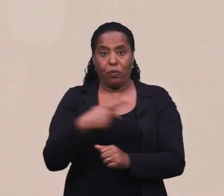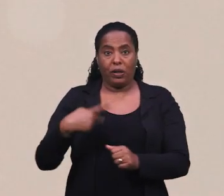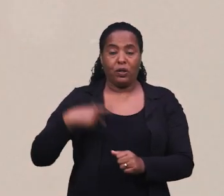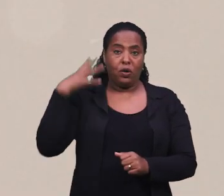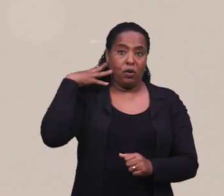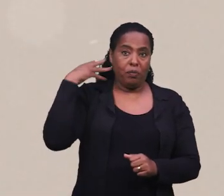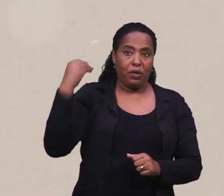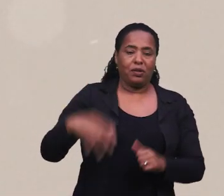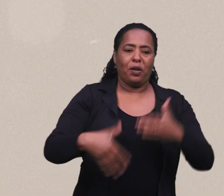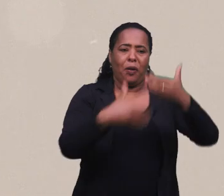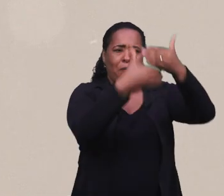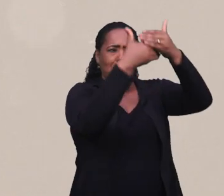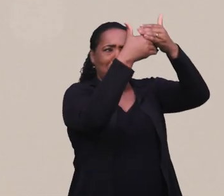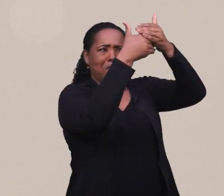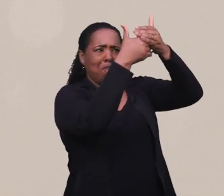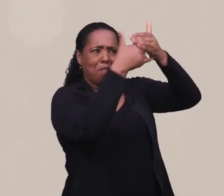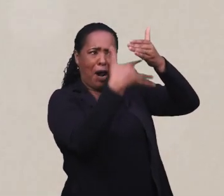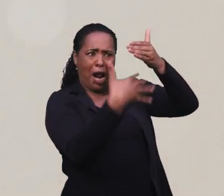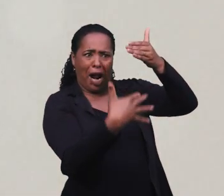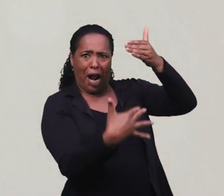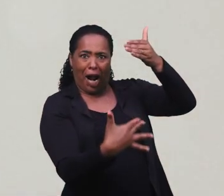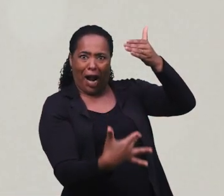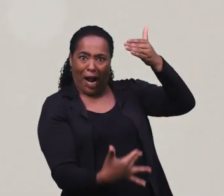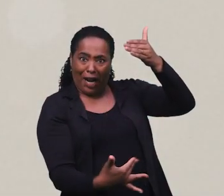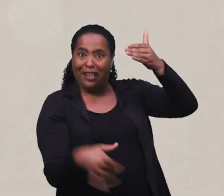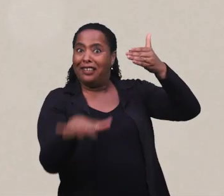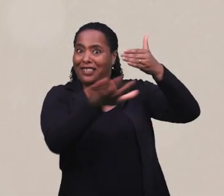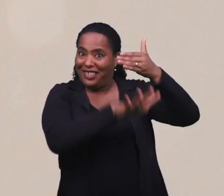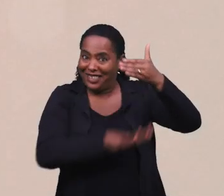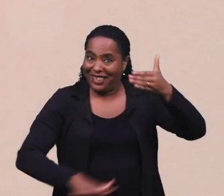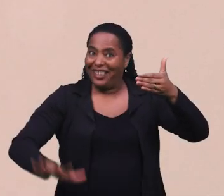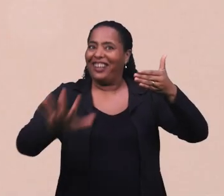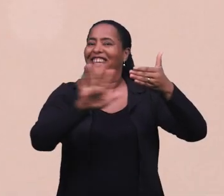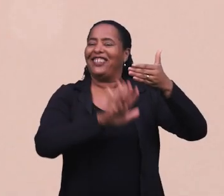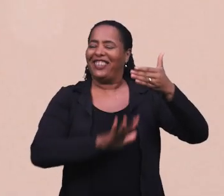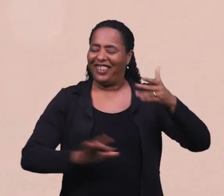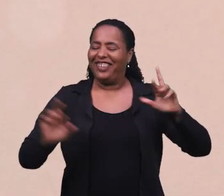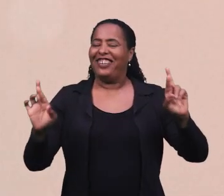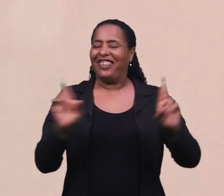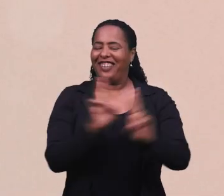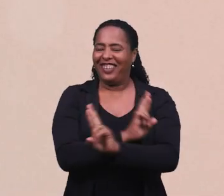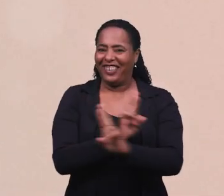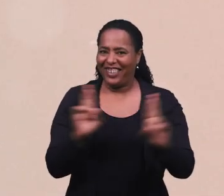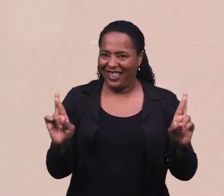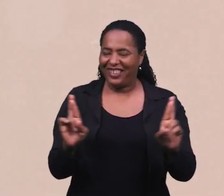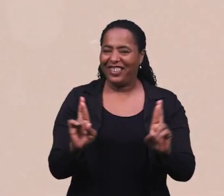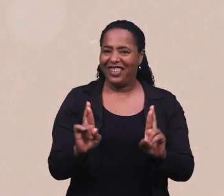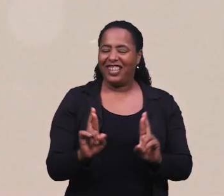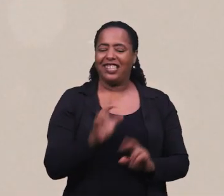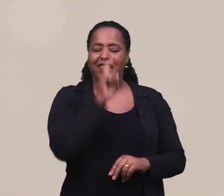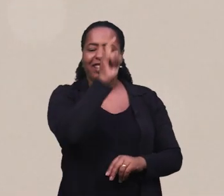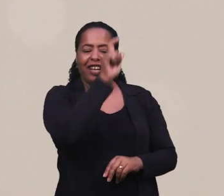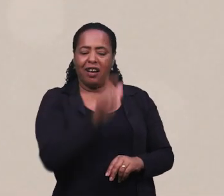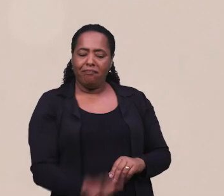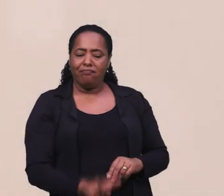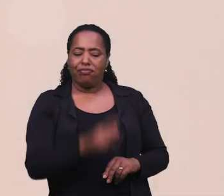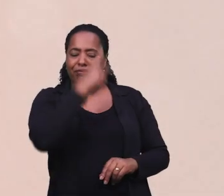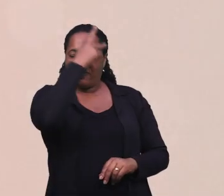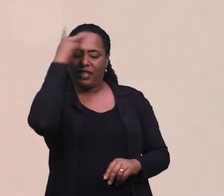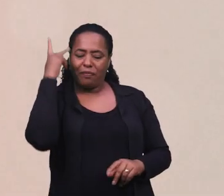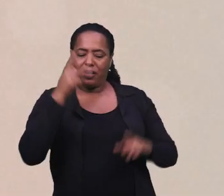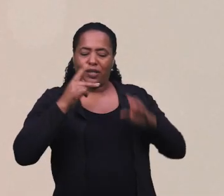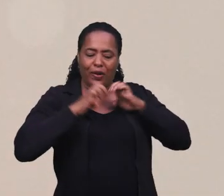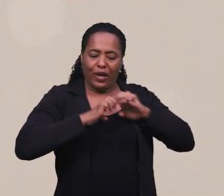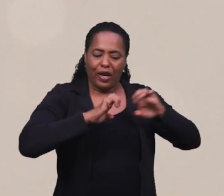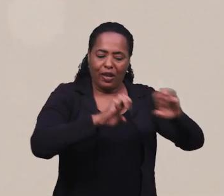que entender, esse idoso. Então, nós temos que entender o indivíduo. Então, a partir do momento